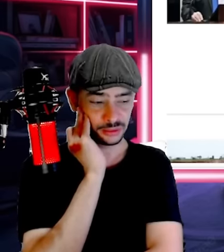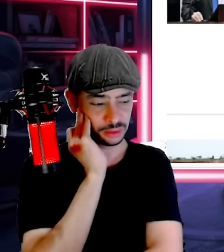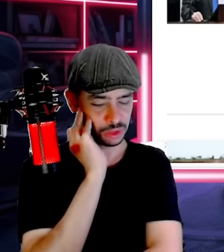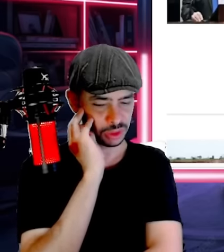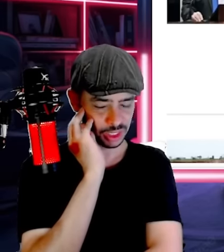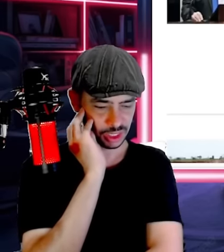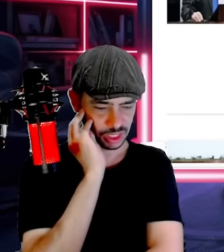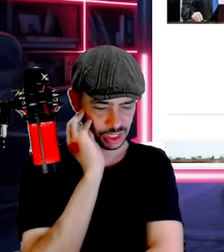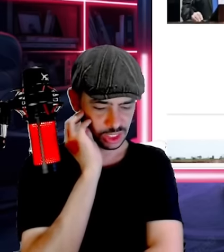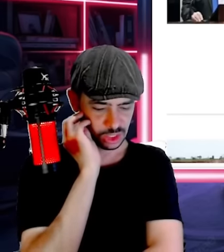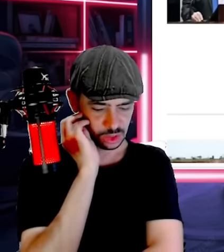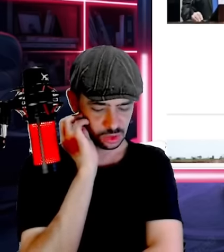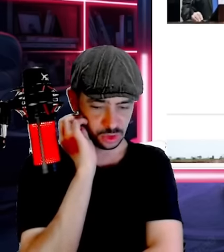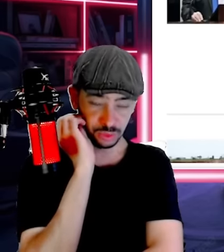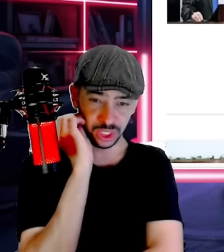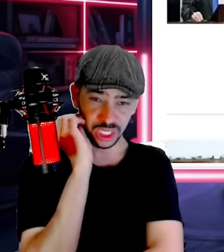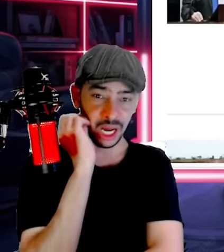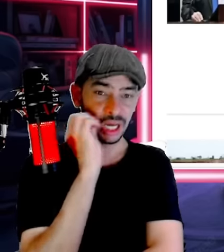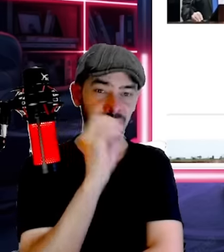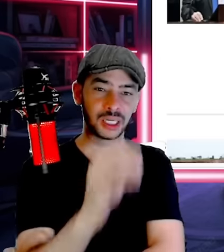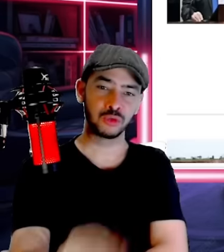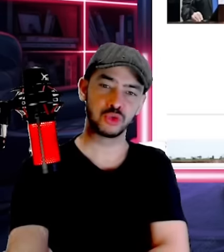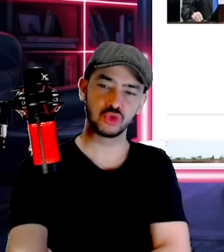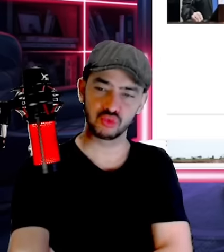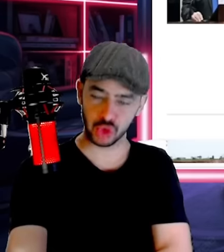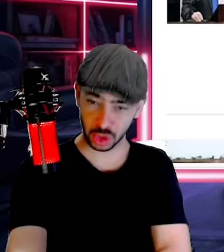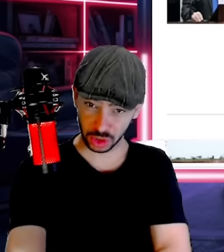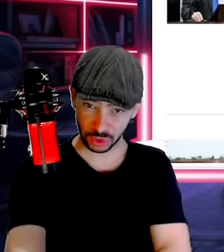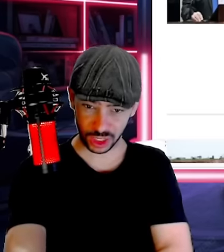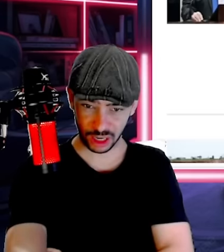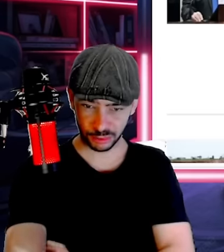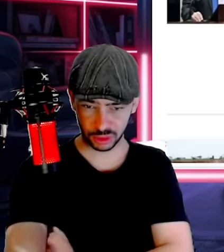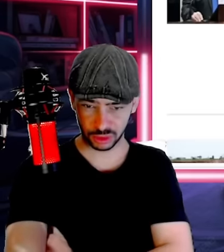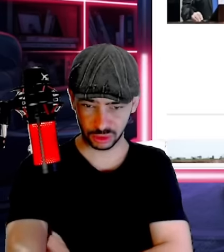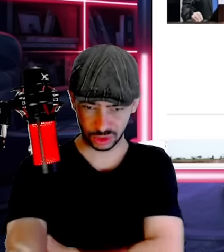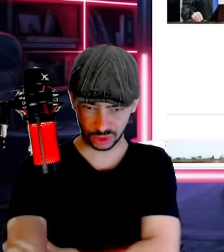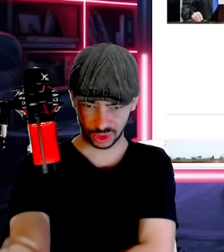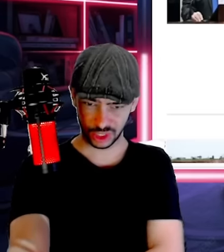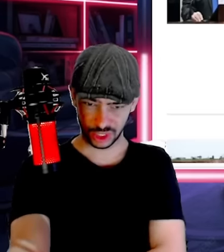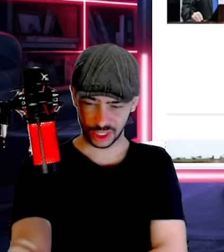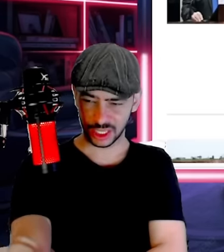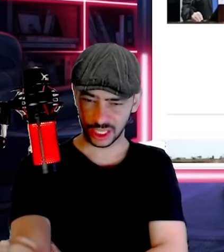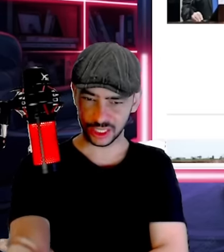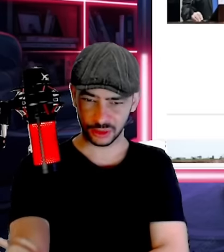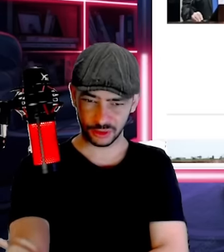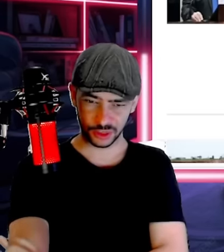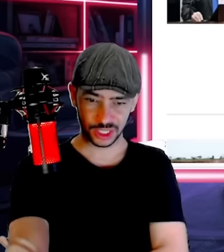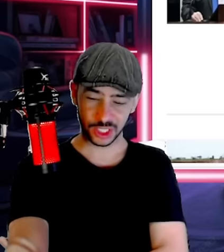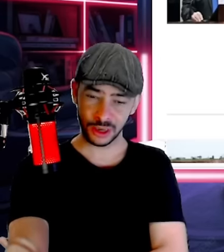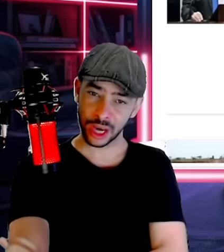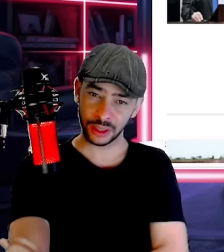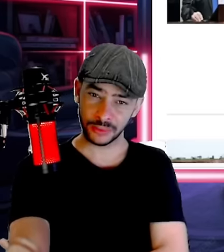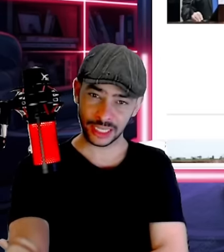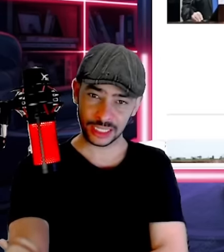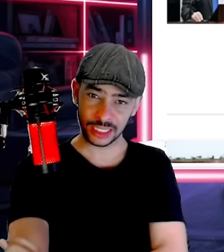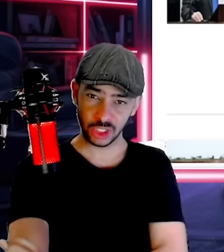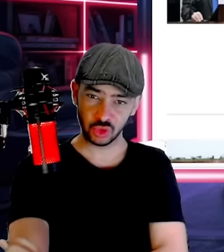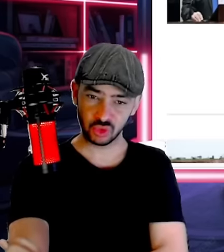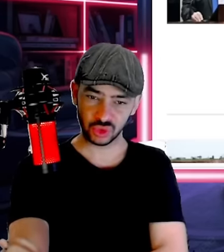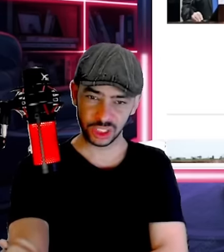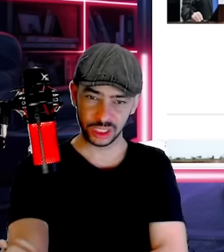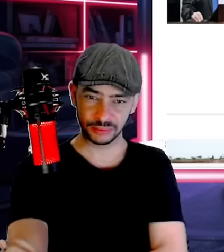ter vamos ver como será os próximos Capítulos dessa novela chamada